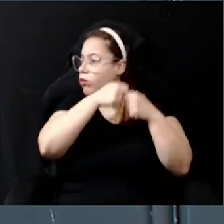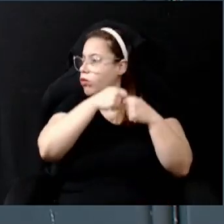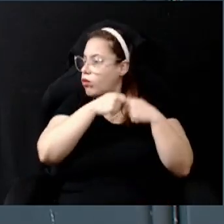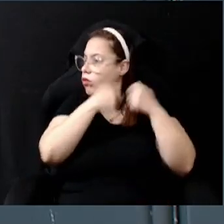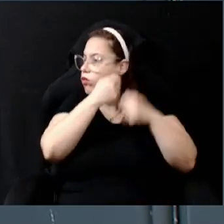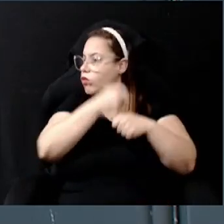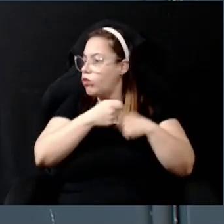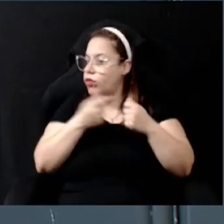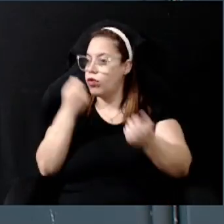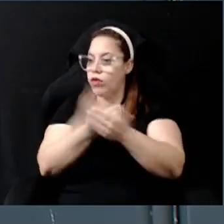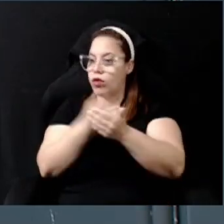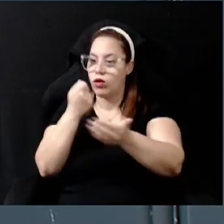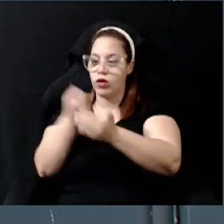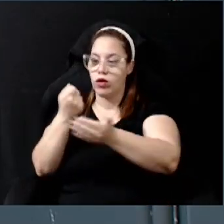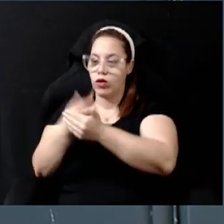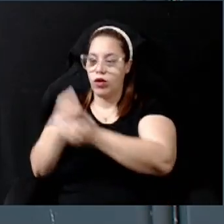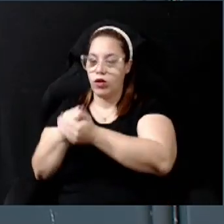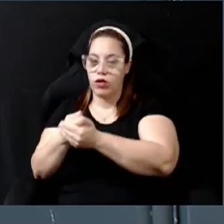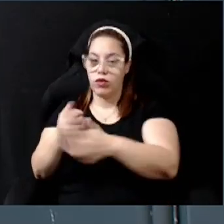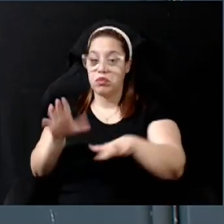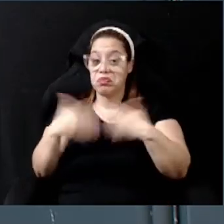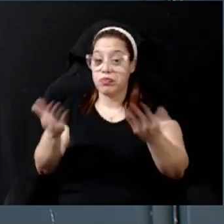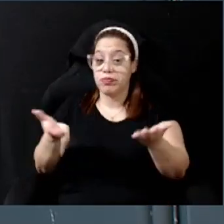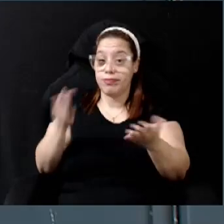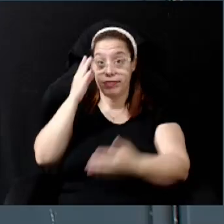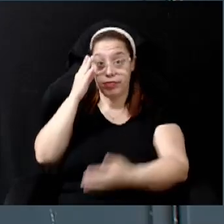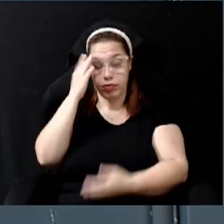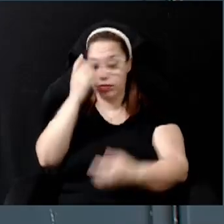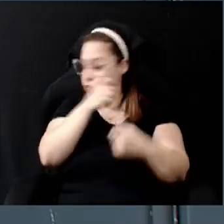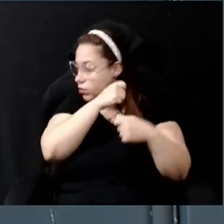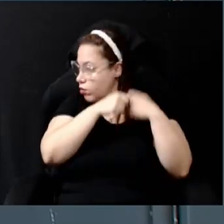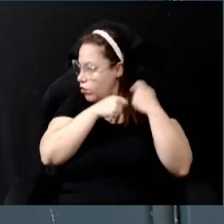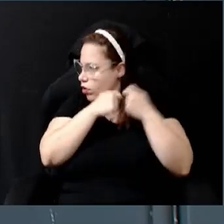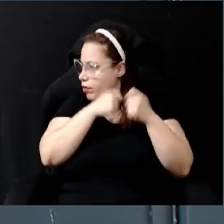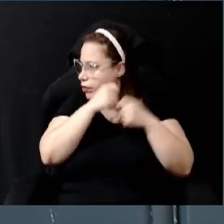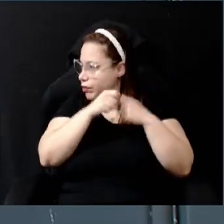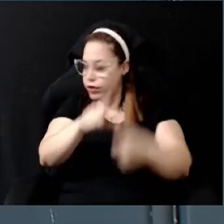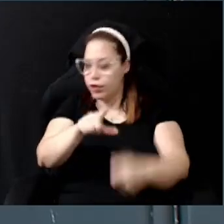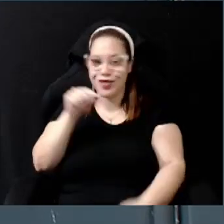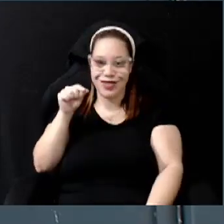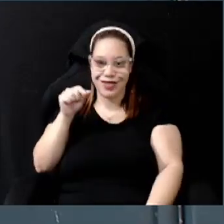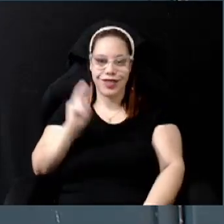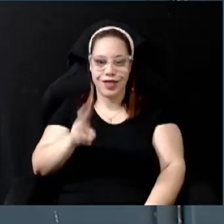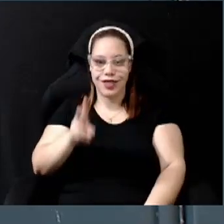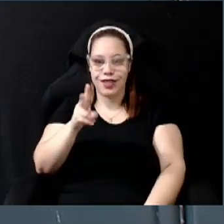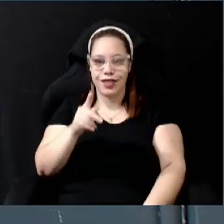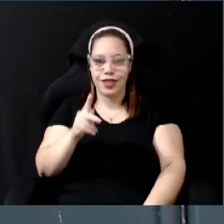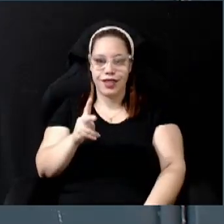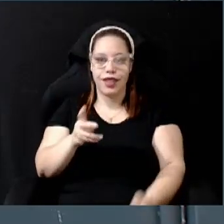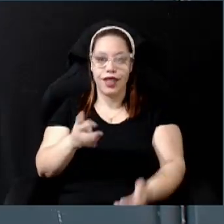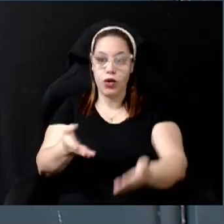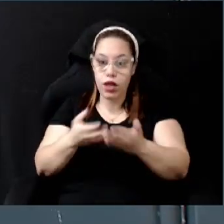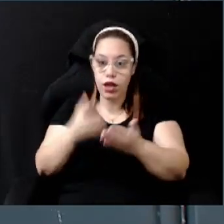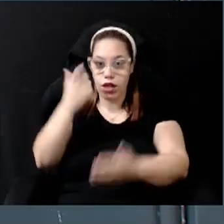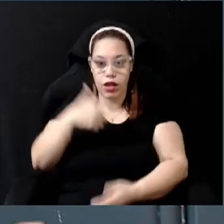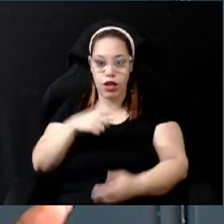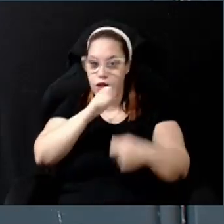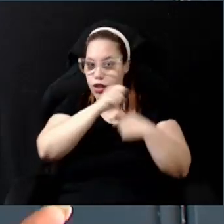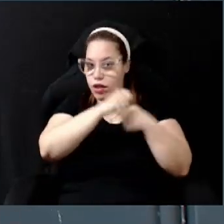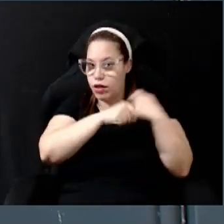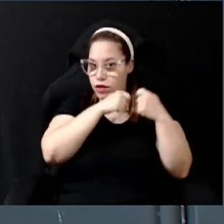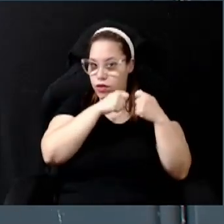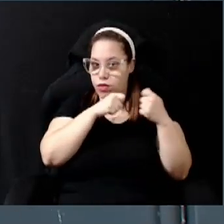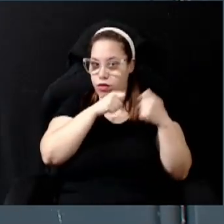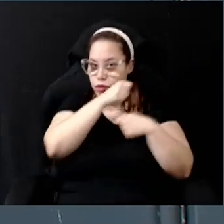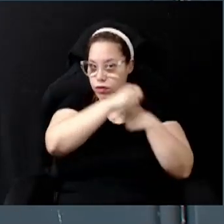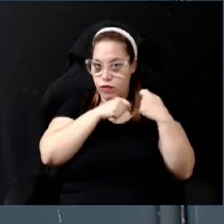dinheiro? As tranças foi que me escolheu. Eu sempre falo, as meninas falam, eu quero ser transista. Eu falo, gente, transista, a